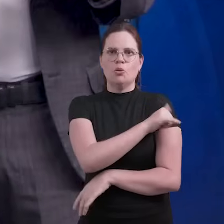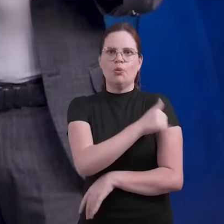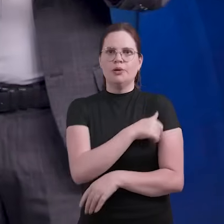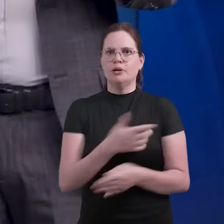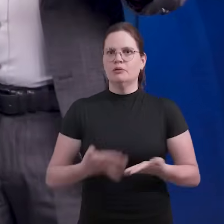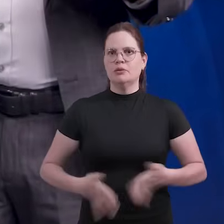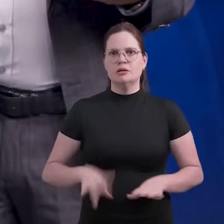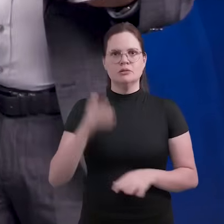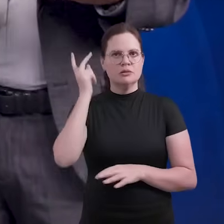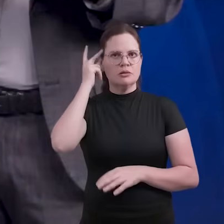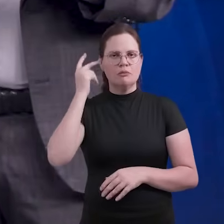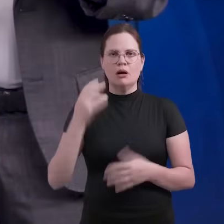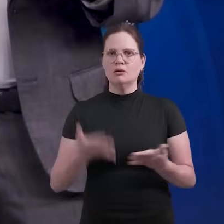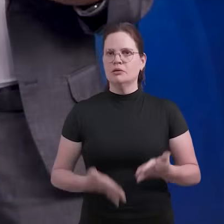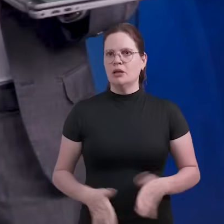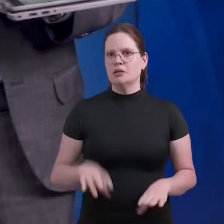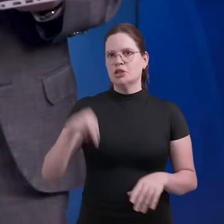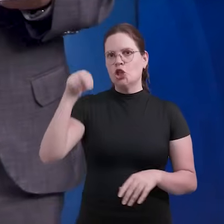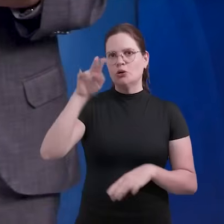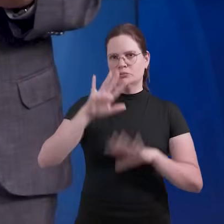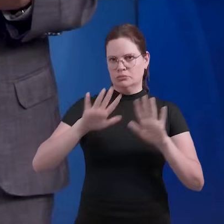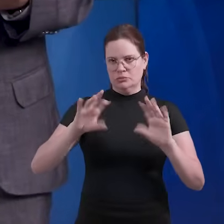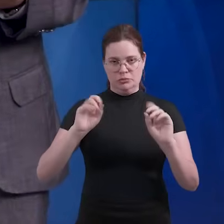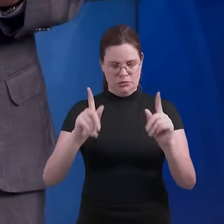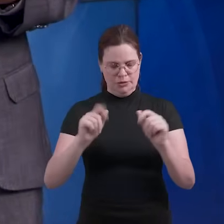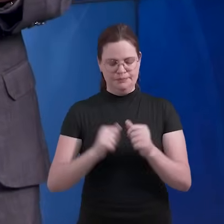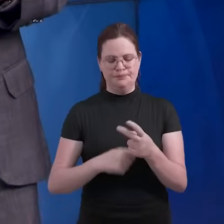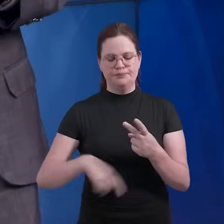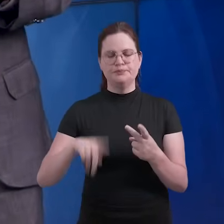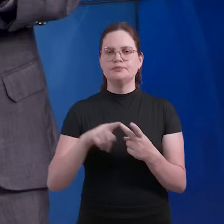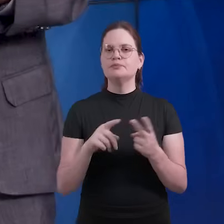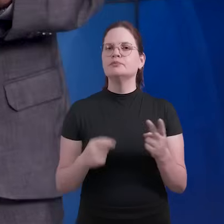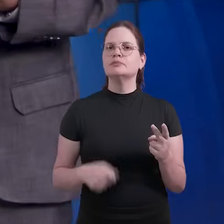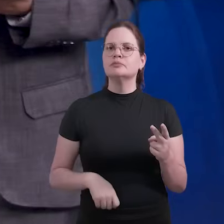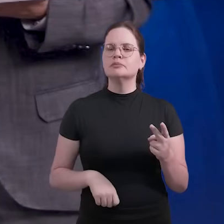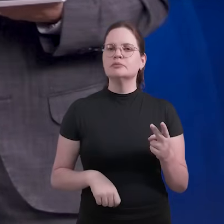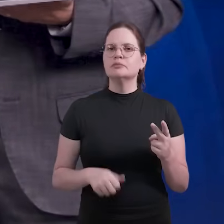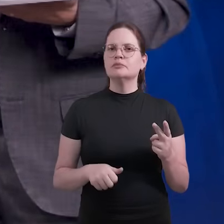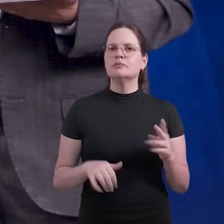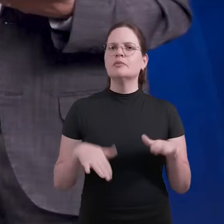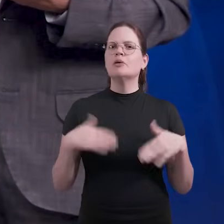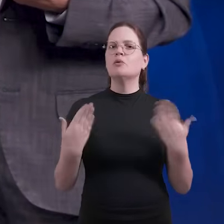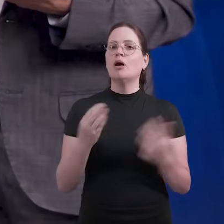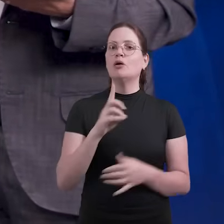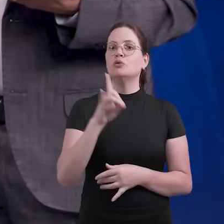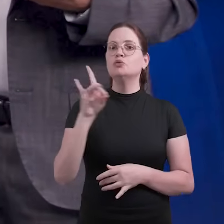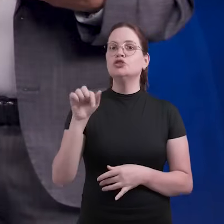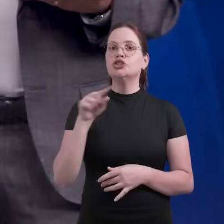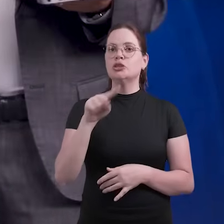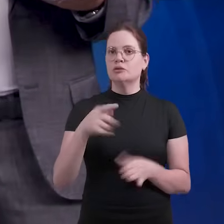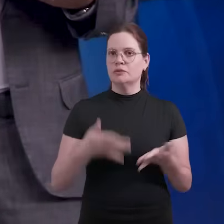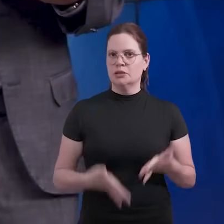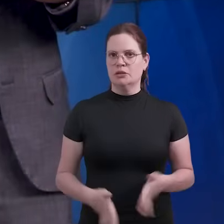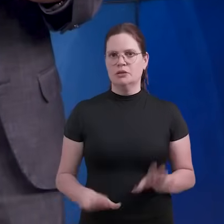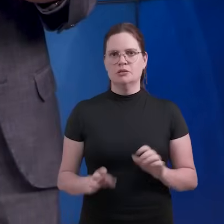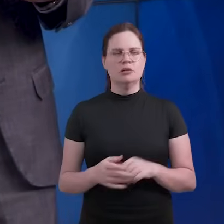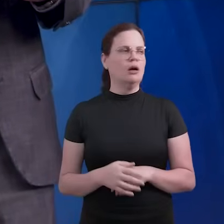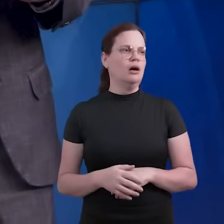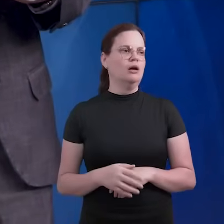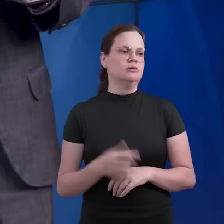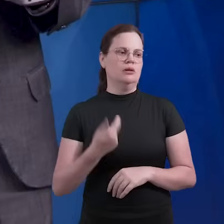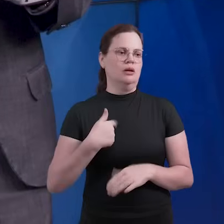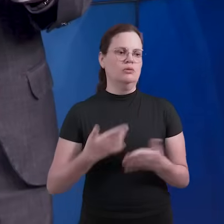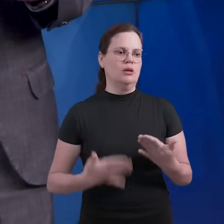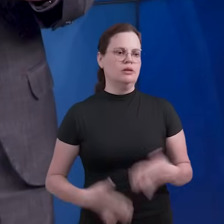de Janeiro, eu nasci em São Paulo, eu nasci no Nordeste. Tudo bem. A outra pergunta é, quando você nasceu? Aí você vai dizendo,